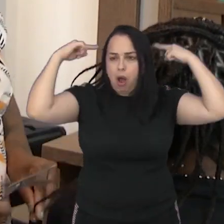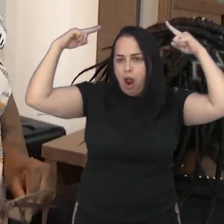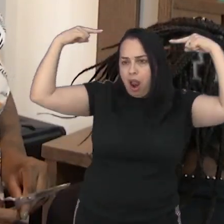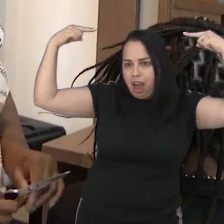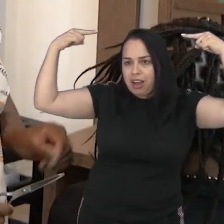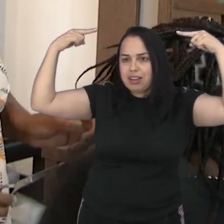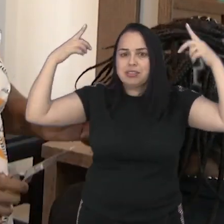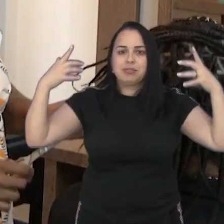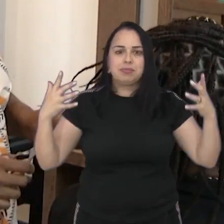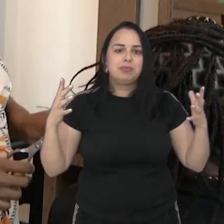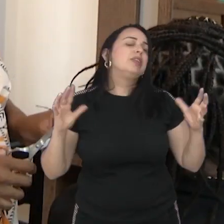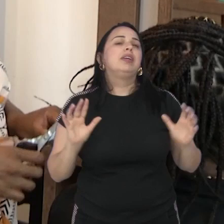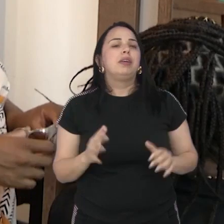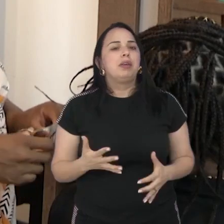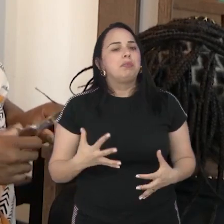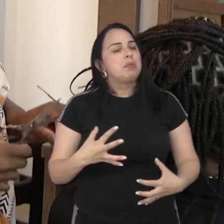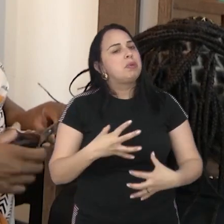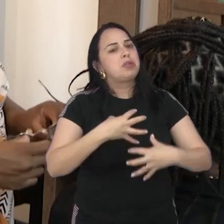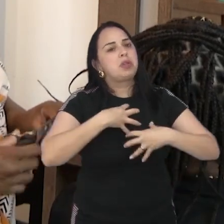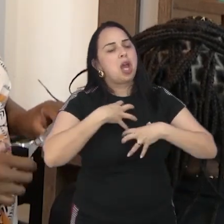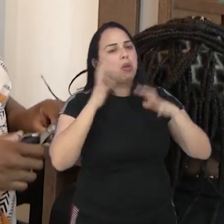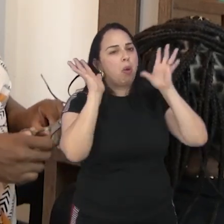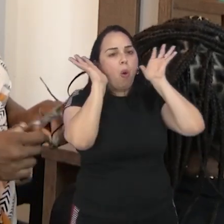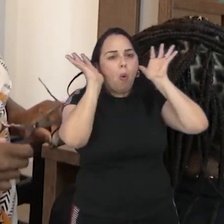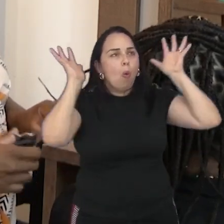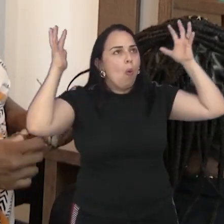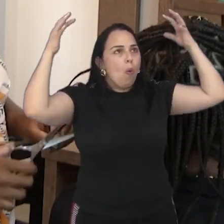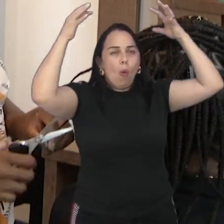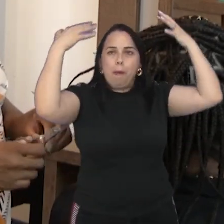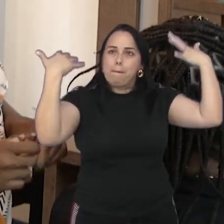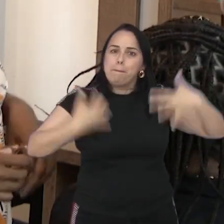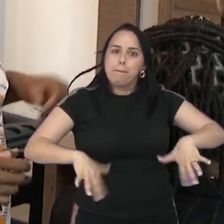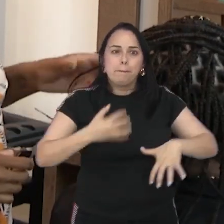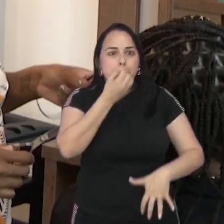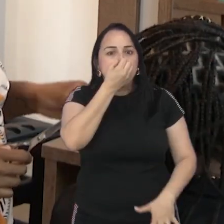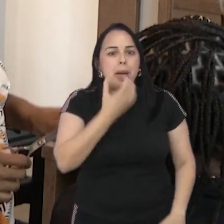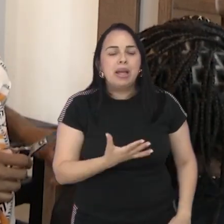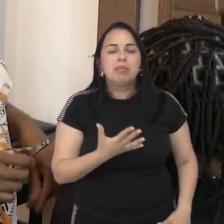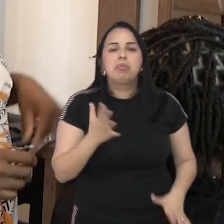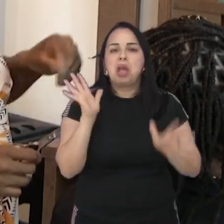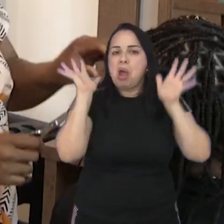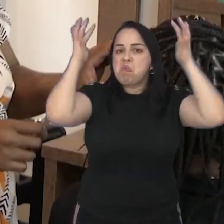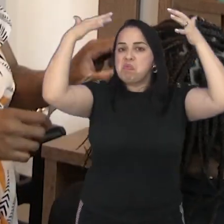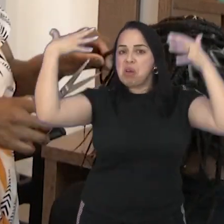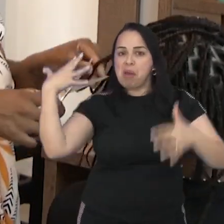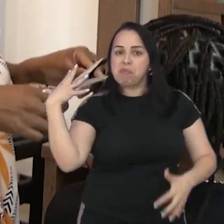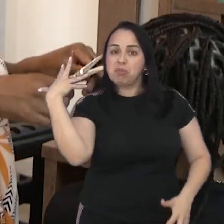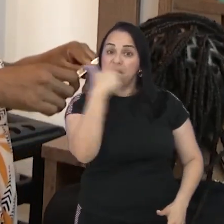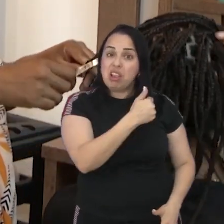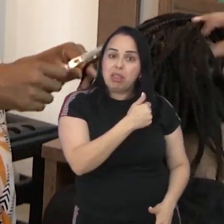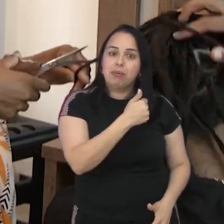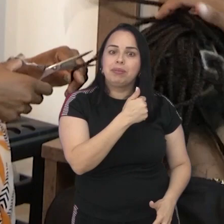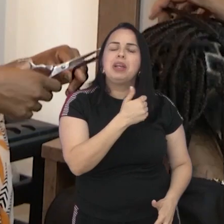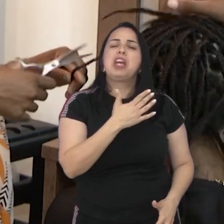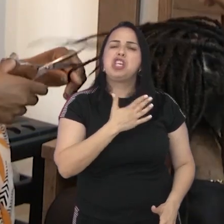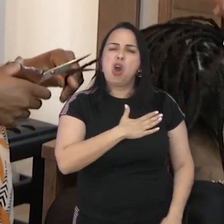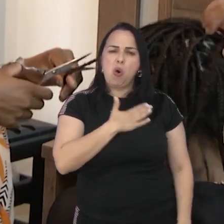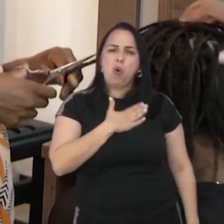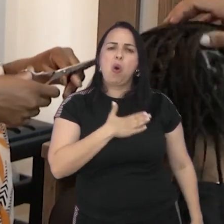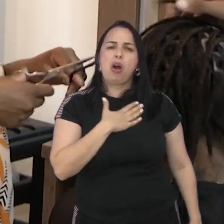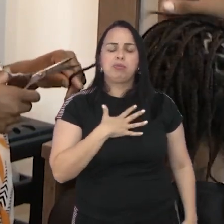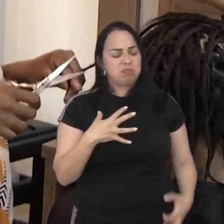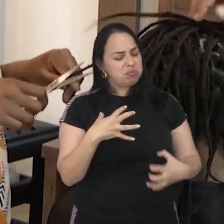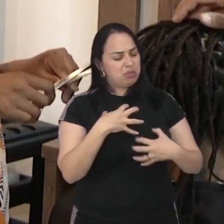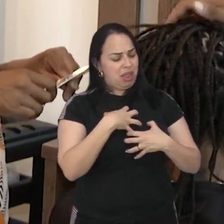E por quê? Eu me sinto bem porque é algo bonito, é algo que